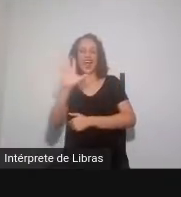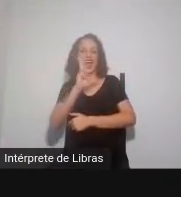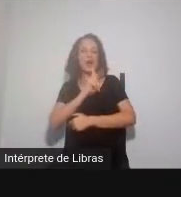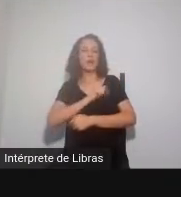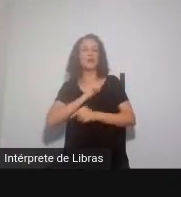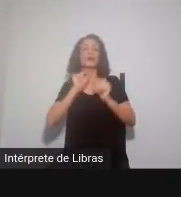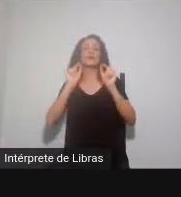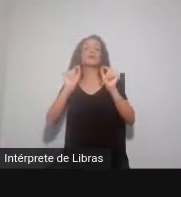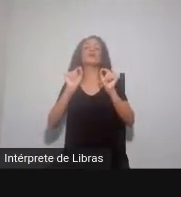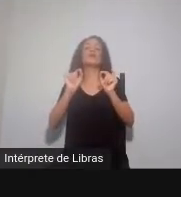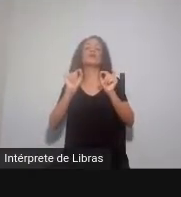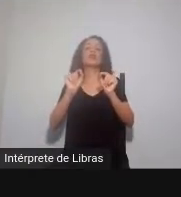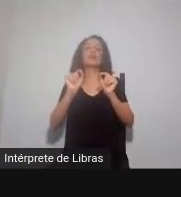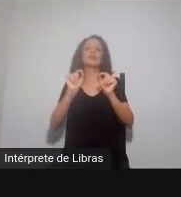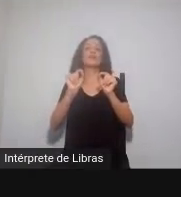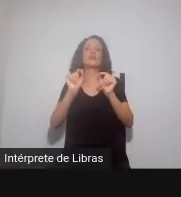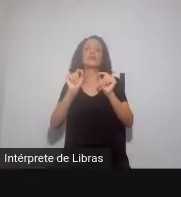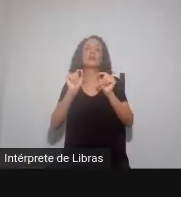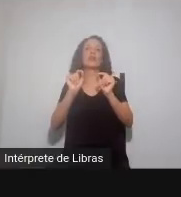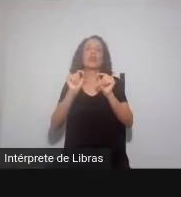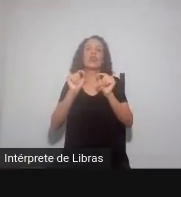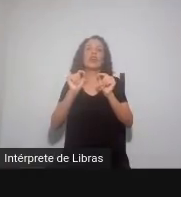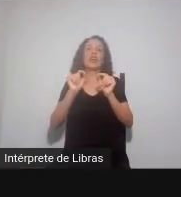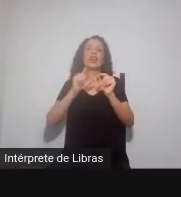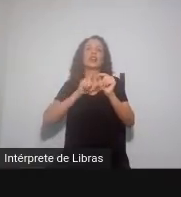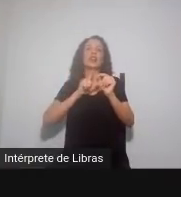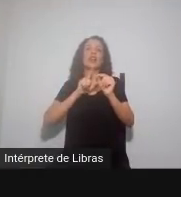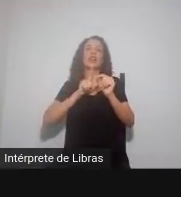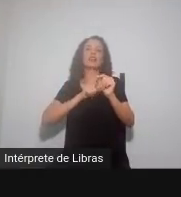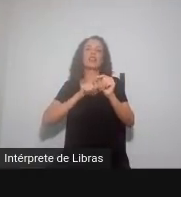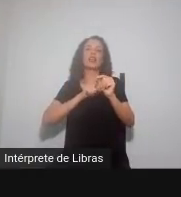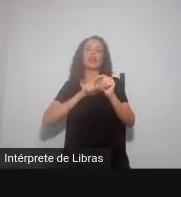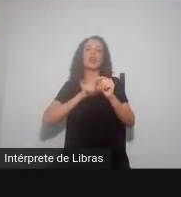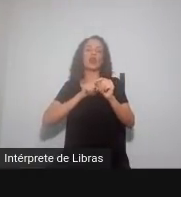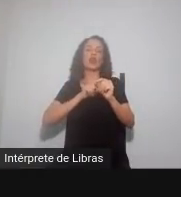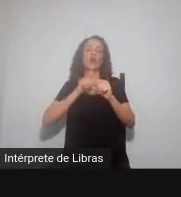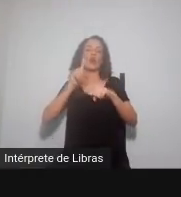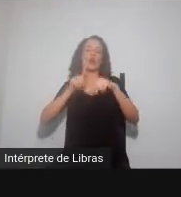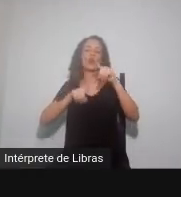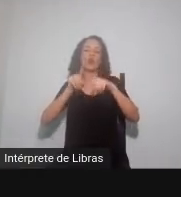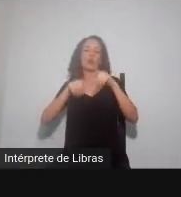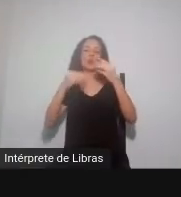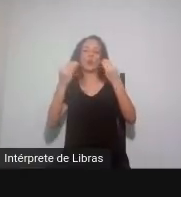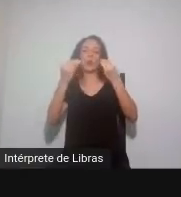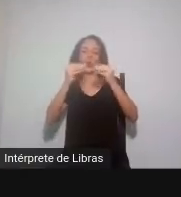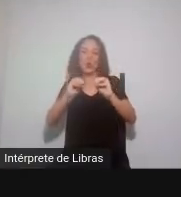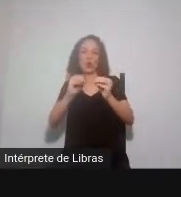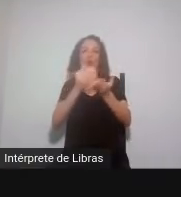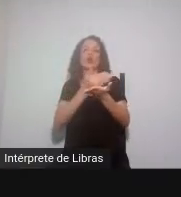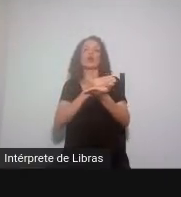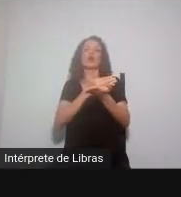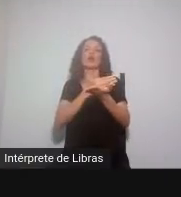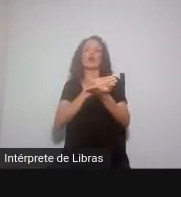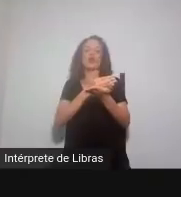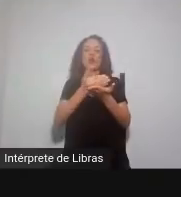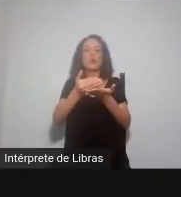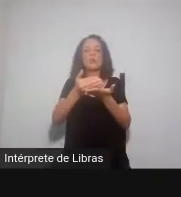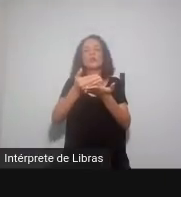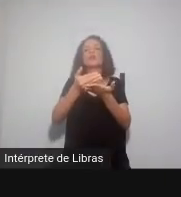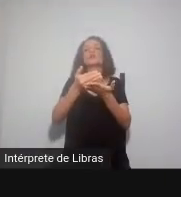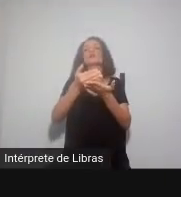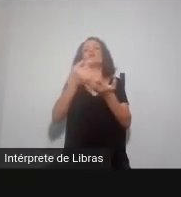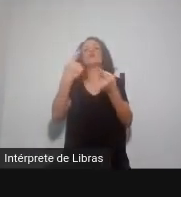elemento colocado no início do texto, antes mesmo da escrita, que é como se relançasse o leitor para dentro